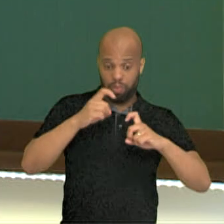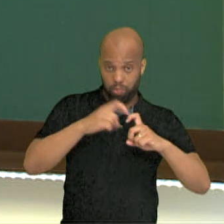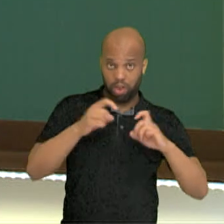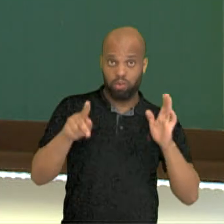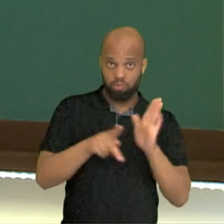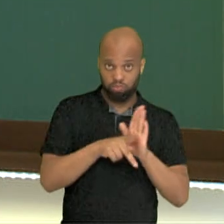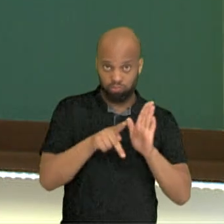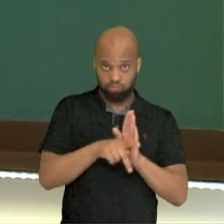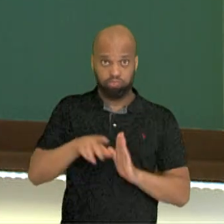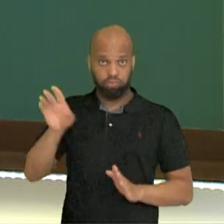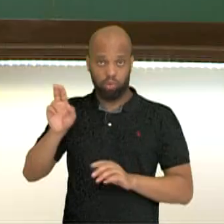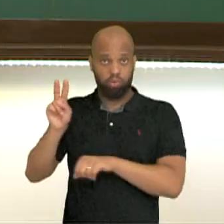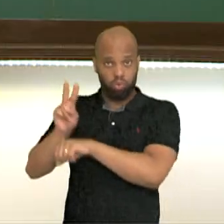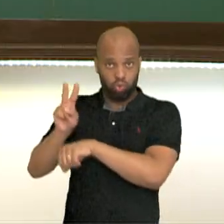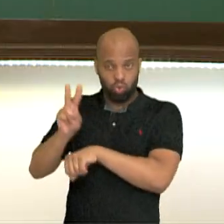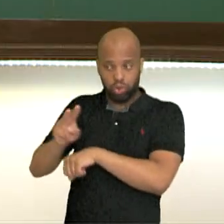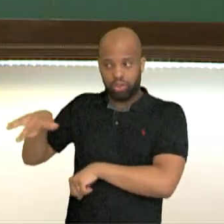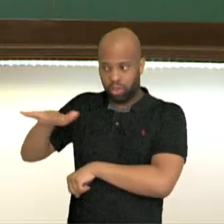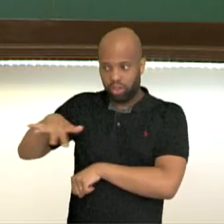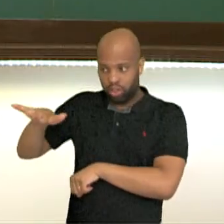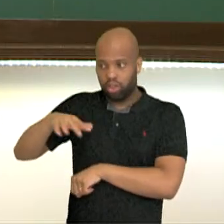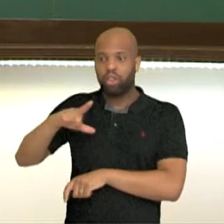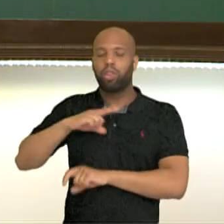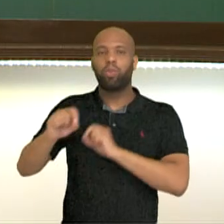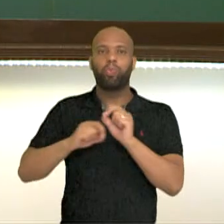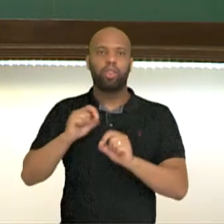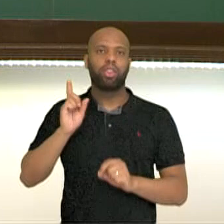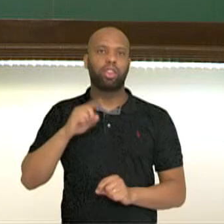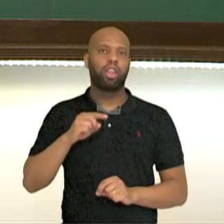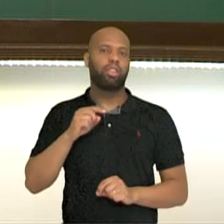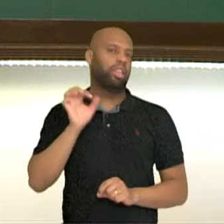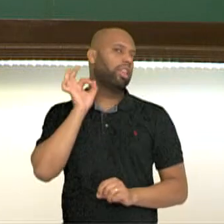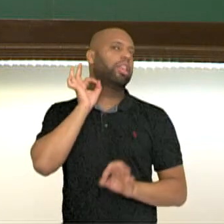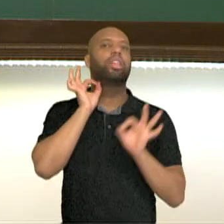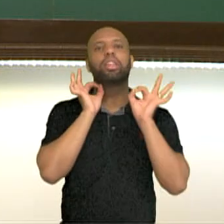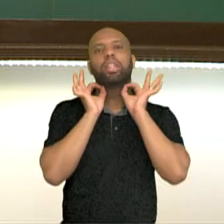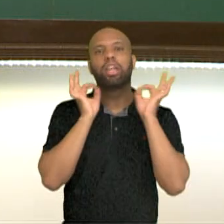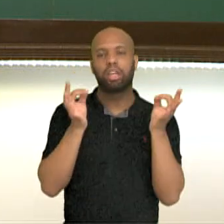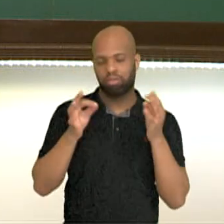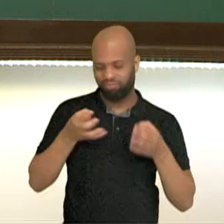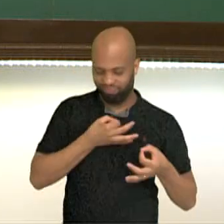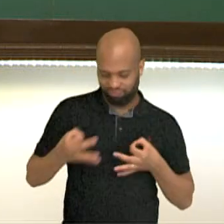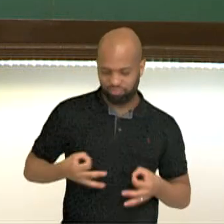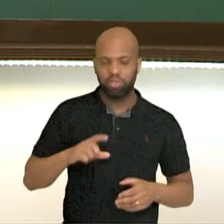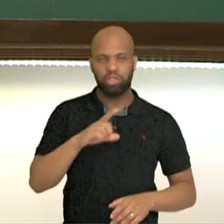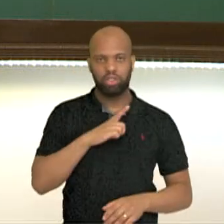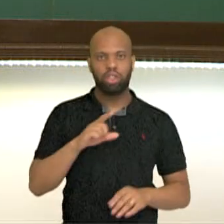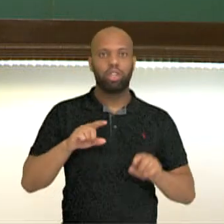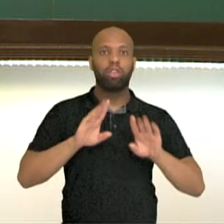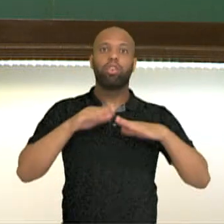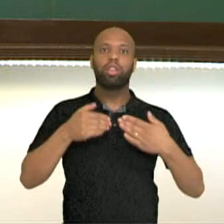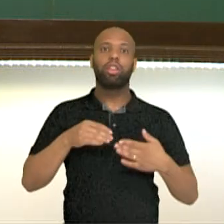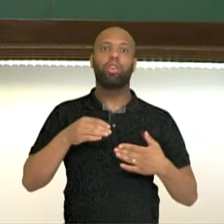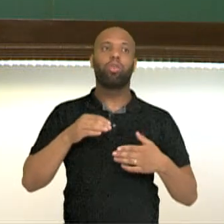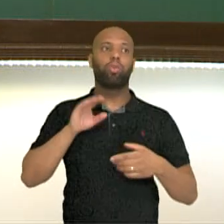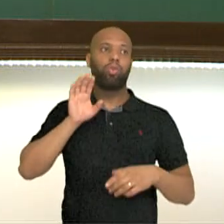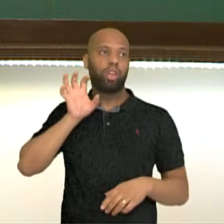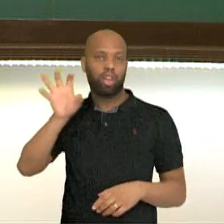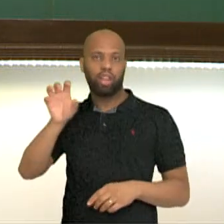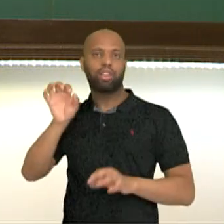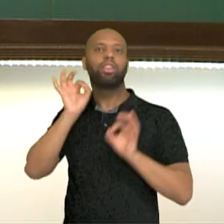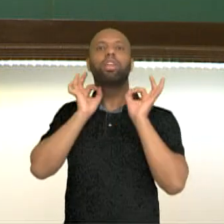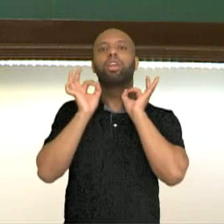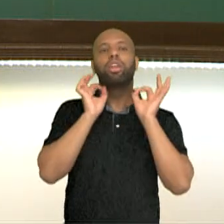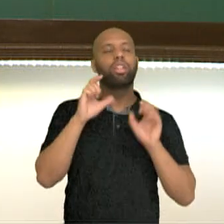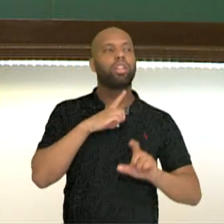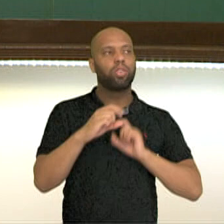endocrinologista vai cuidar das nossas glândulas, ele vai cuidar disso. E as nossas glândulas, elas vão dar